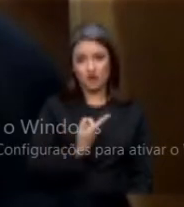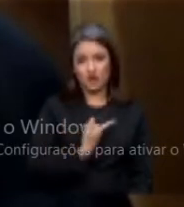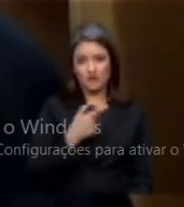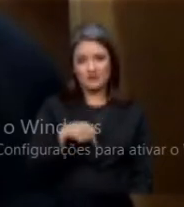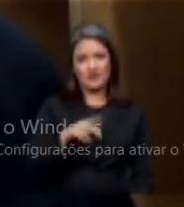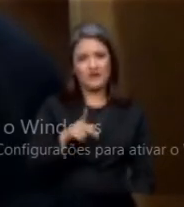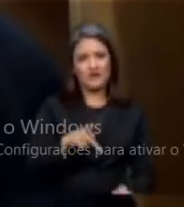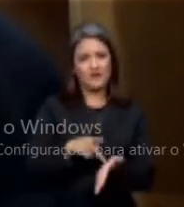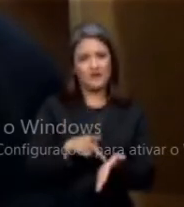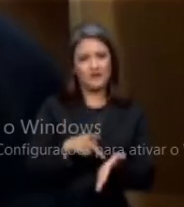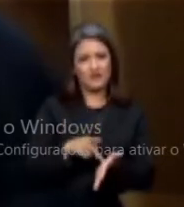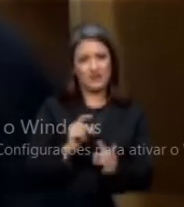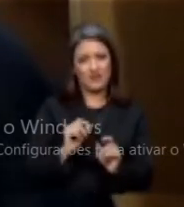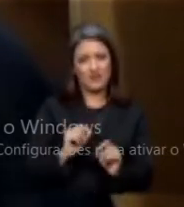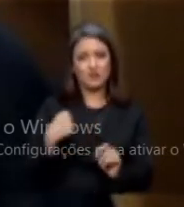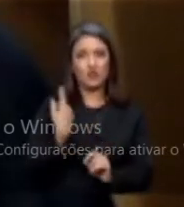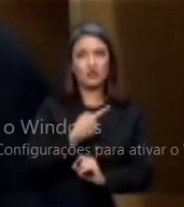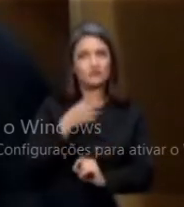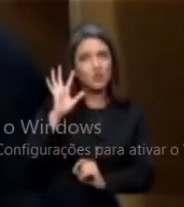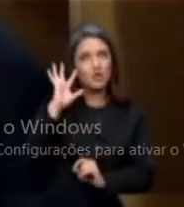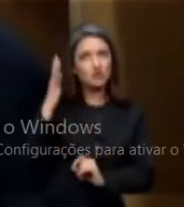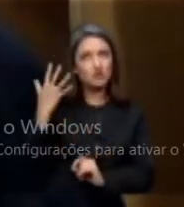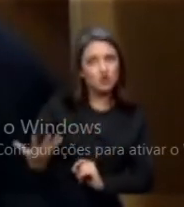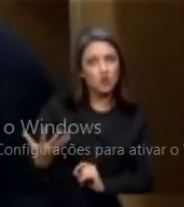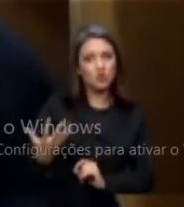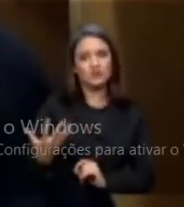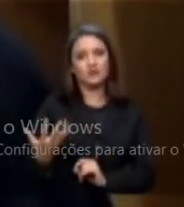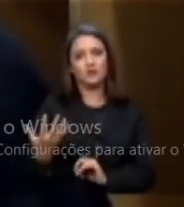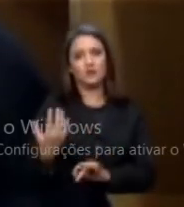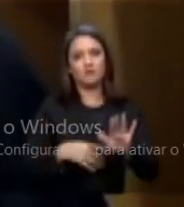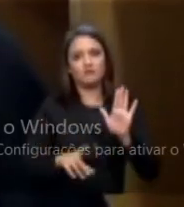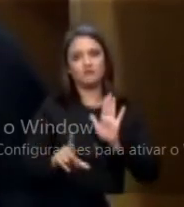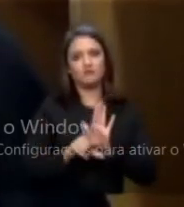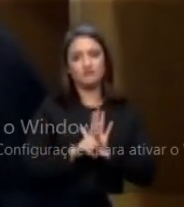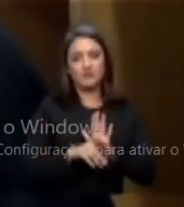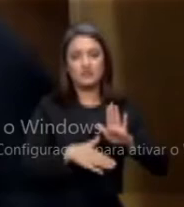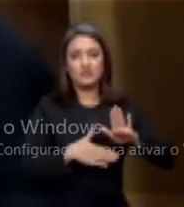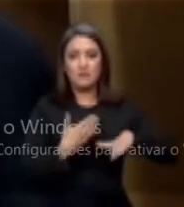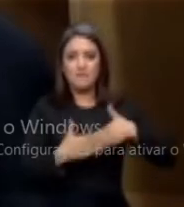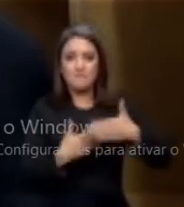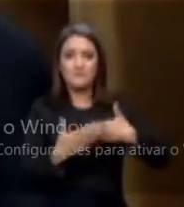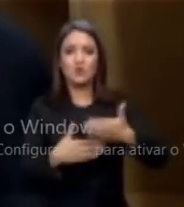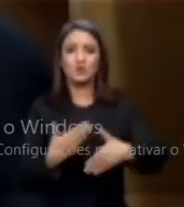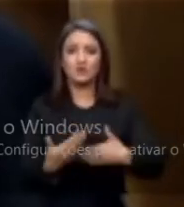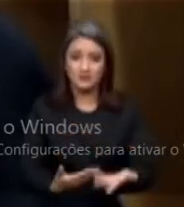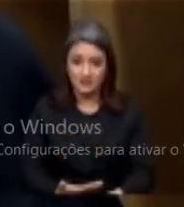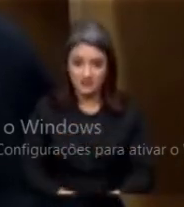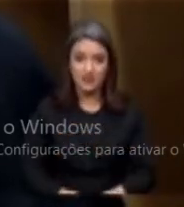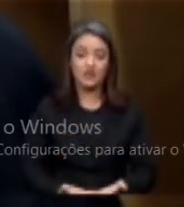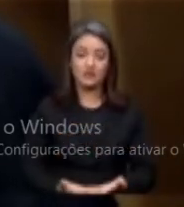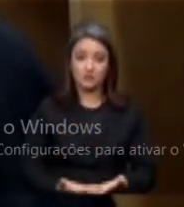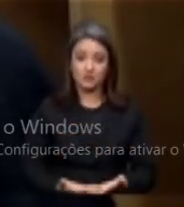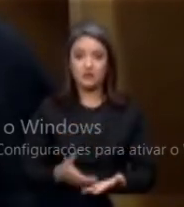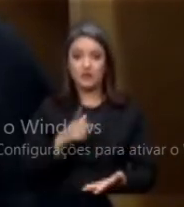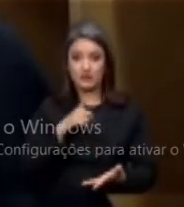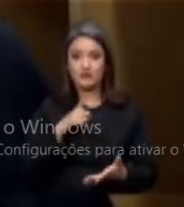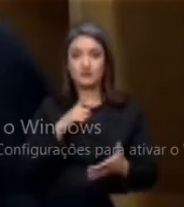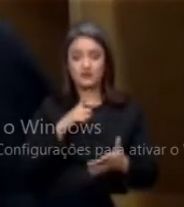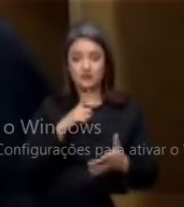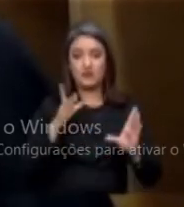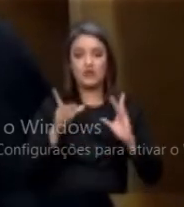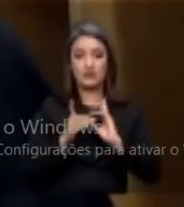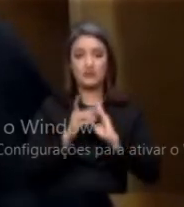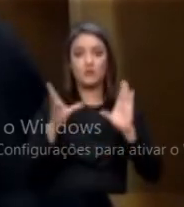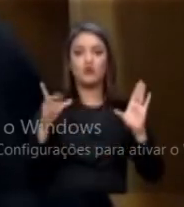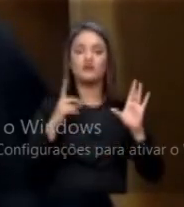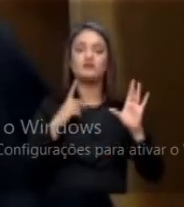verdade, numa sábia solução legislativa no processo longo, gradual da nossa democracia